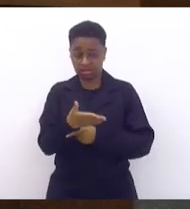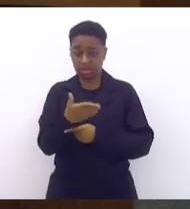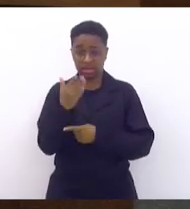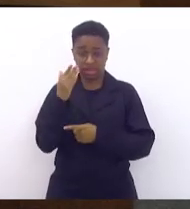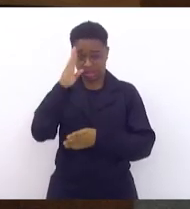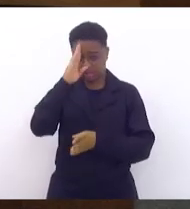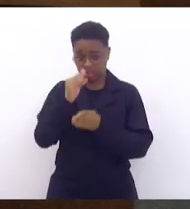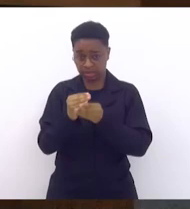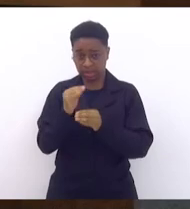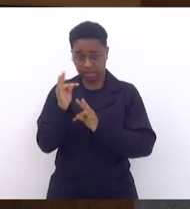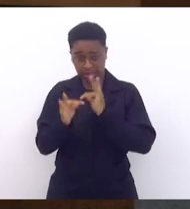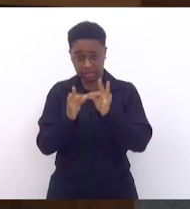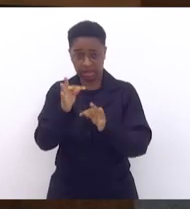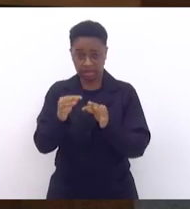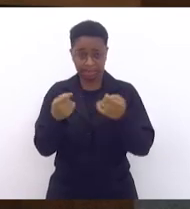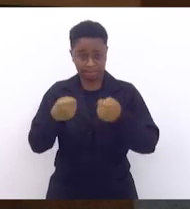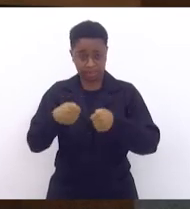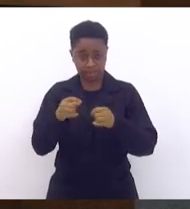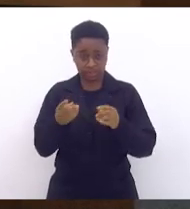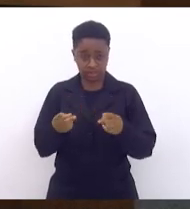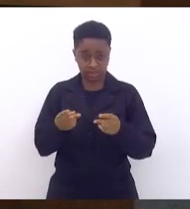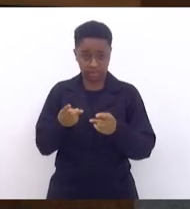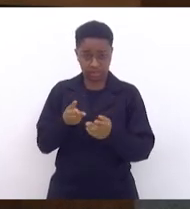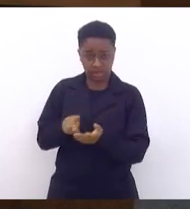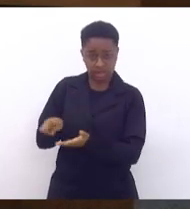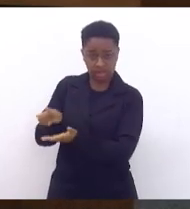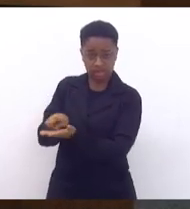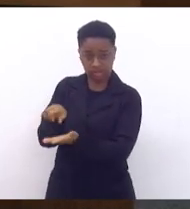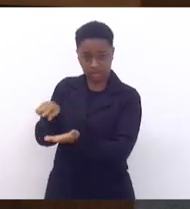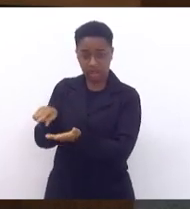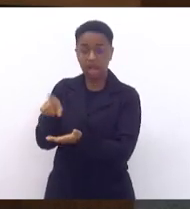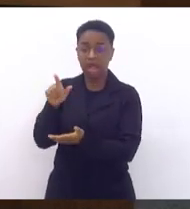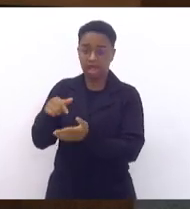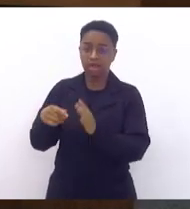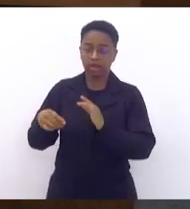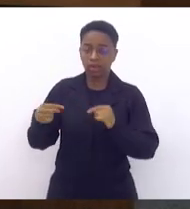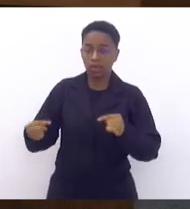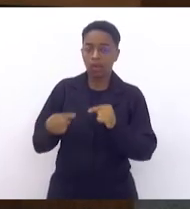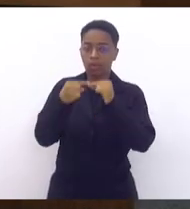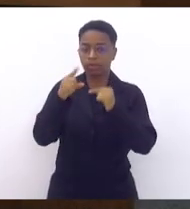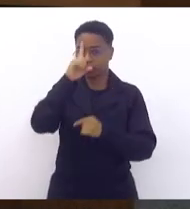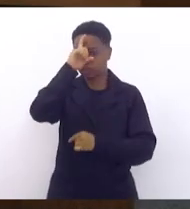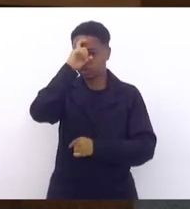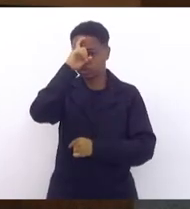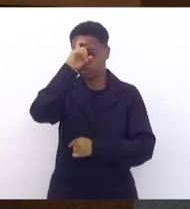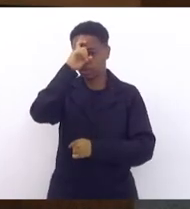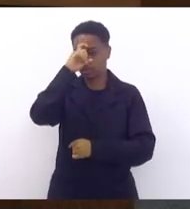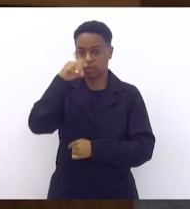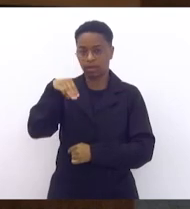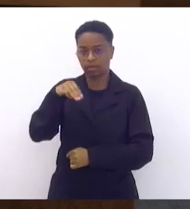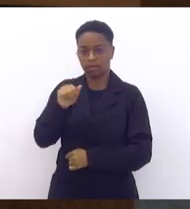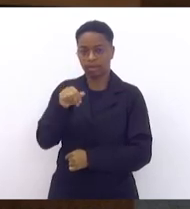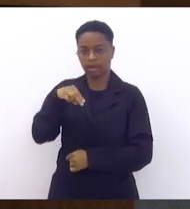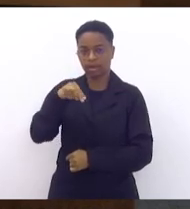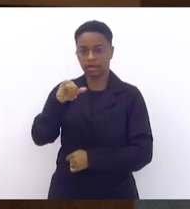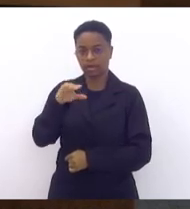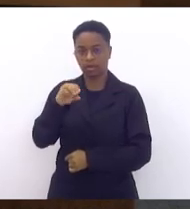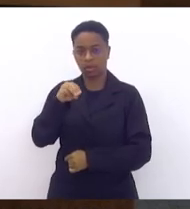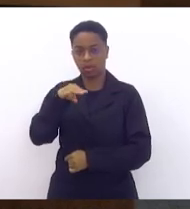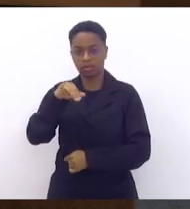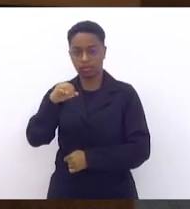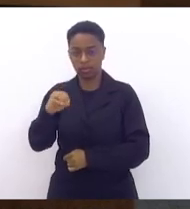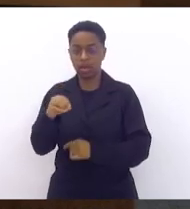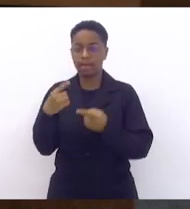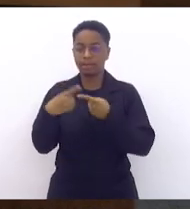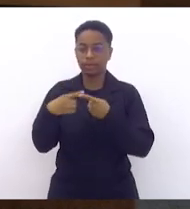tem que internar, esse é o princípio do manicômio. Por isso, muita gente faz essa associação, embora o hospital